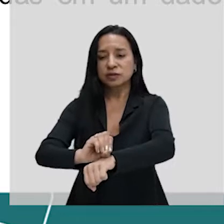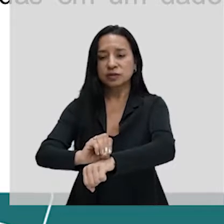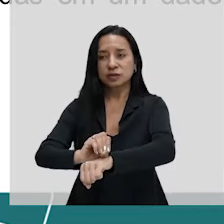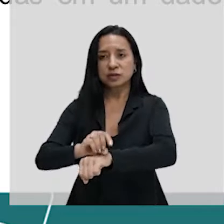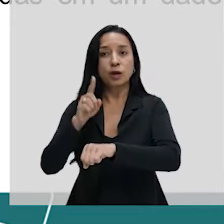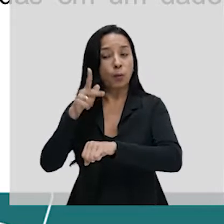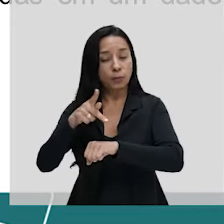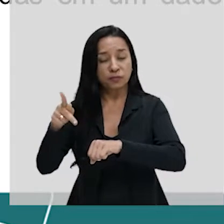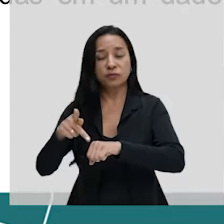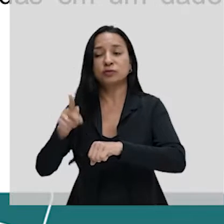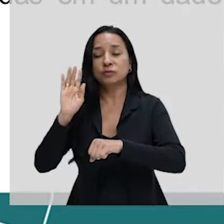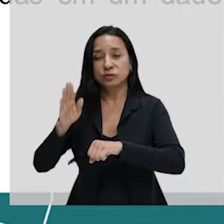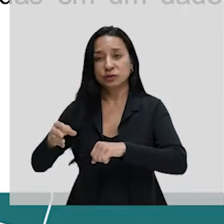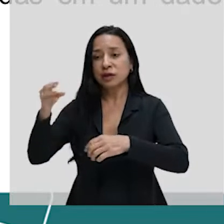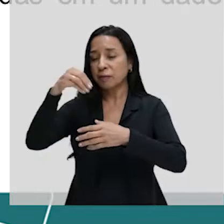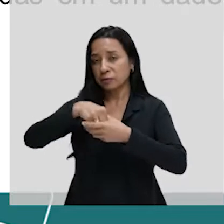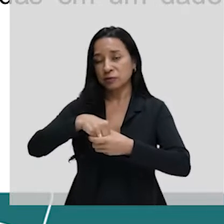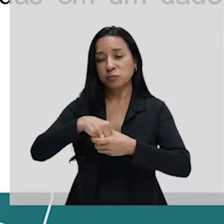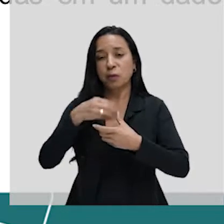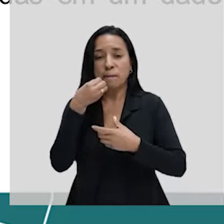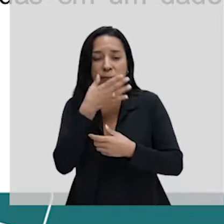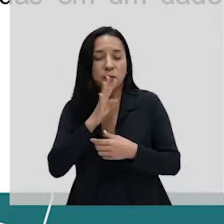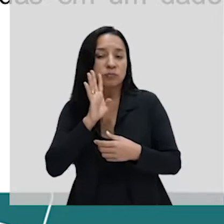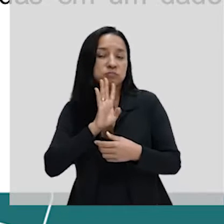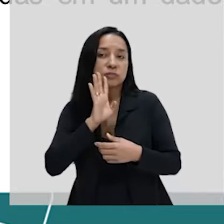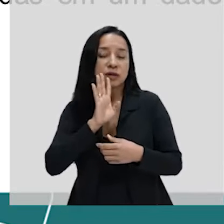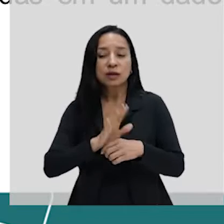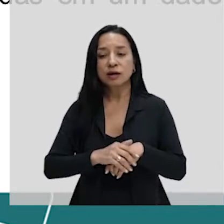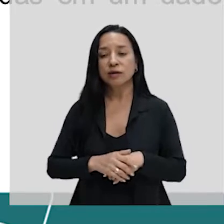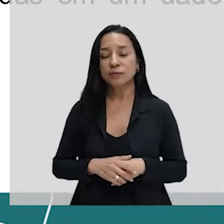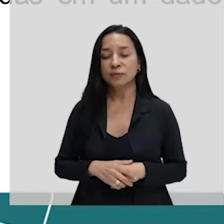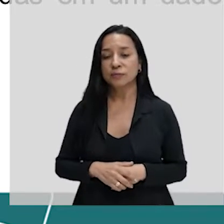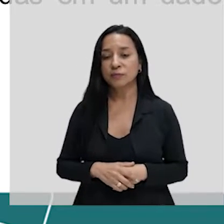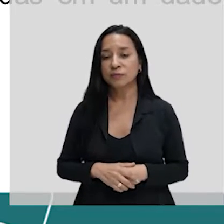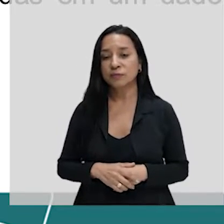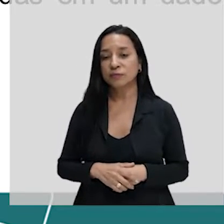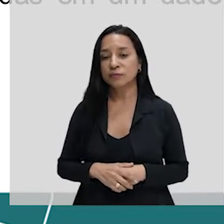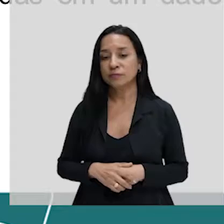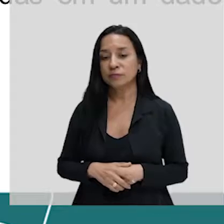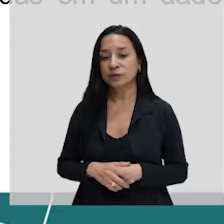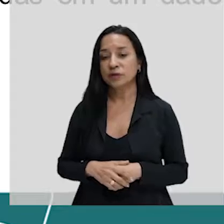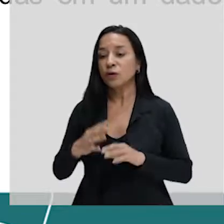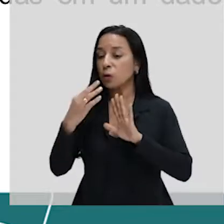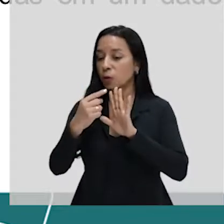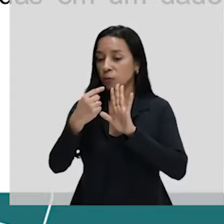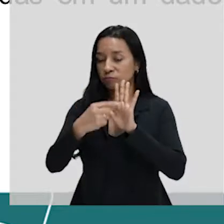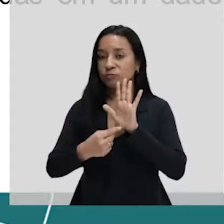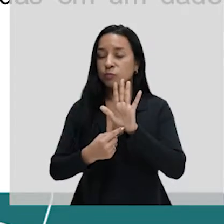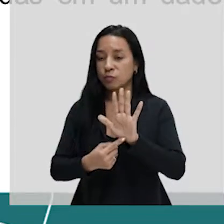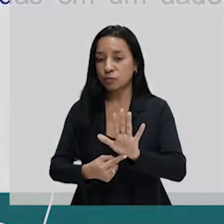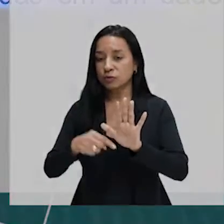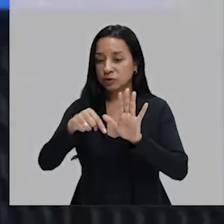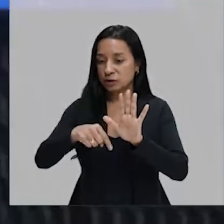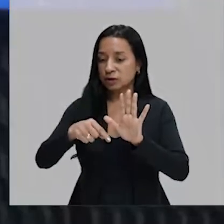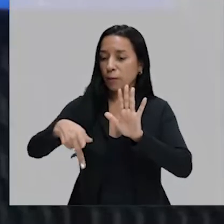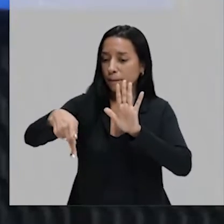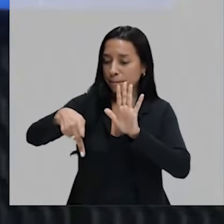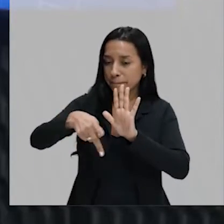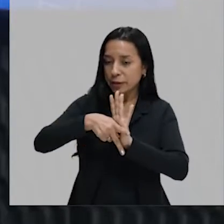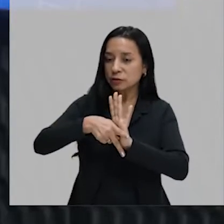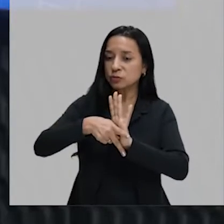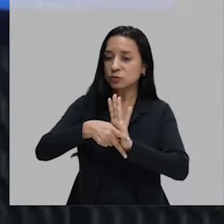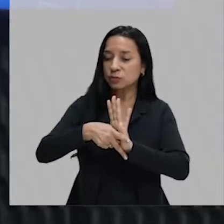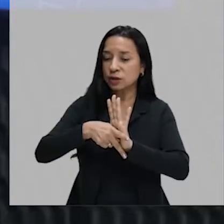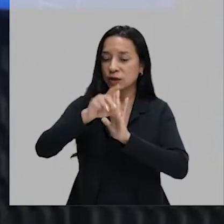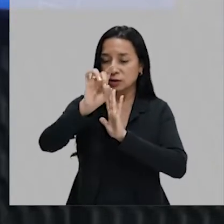fazer. Tradição que mostra uma das faces do nosso processo cultural brasileiro, em particular do Nordeste, mas deixar